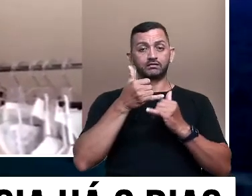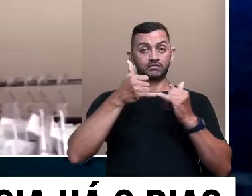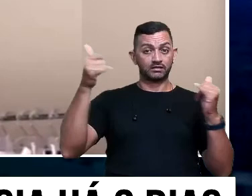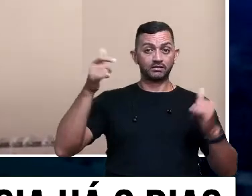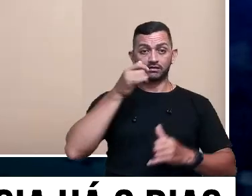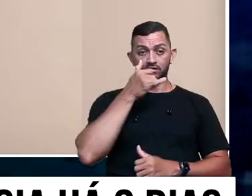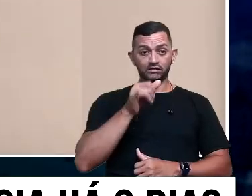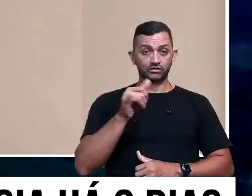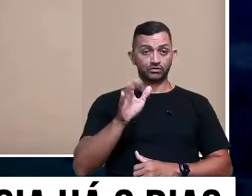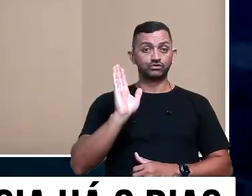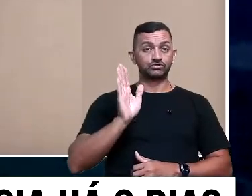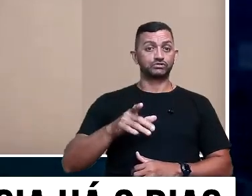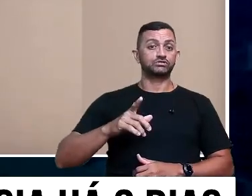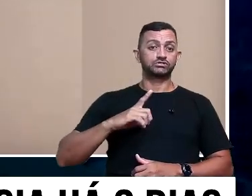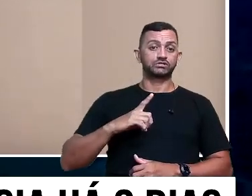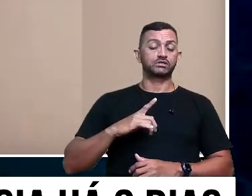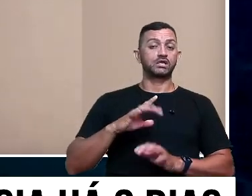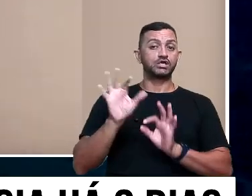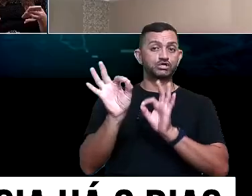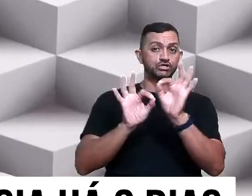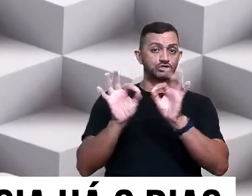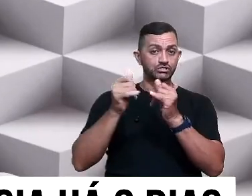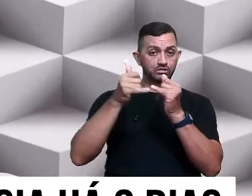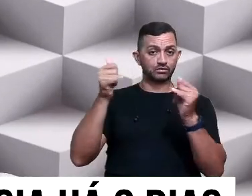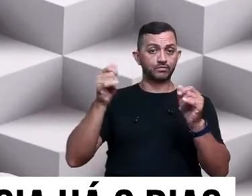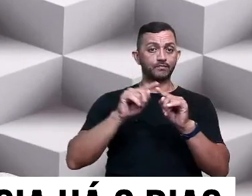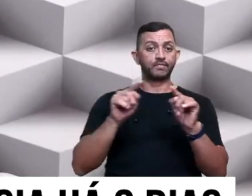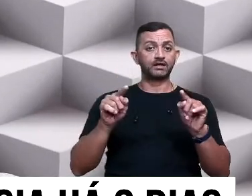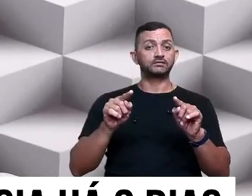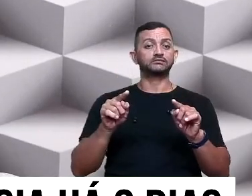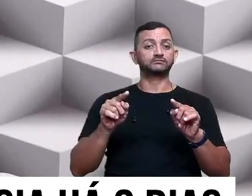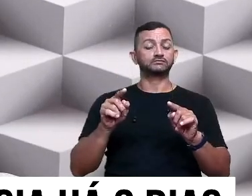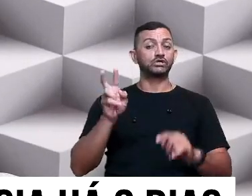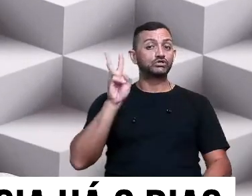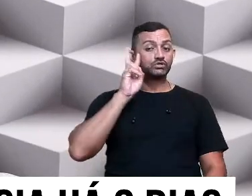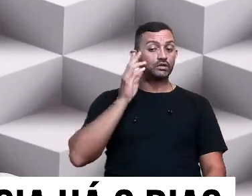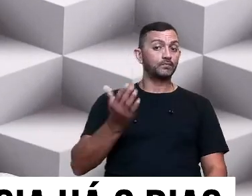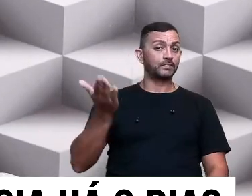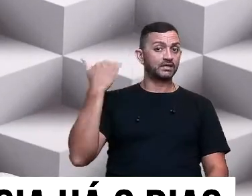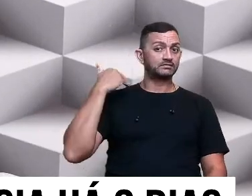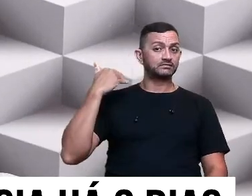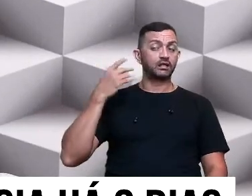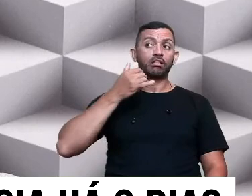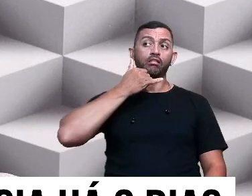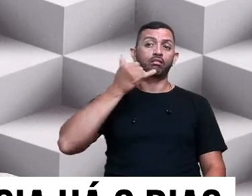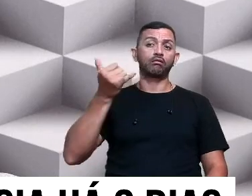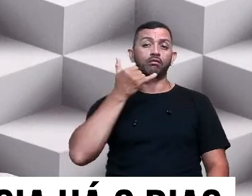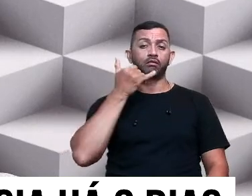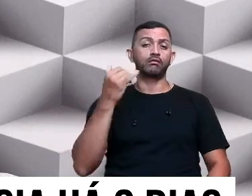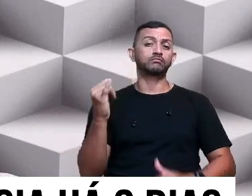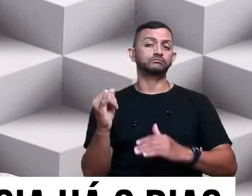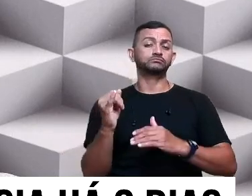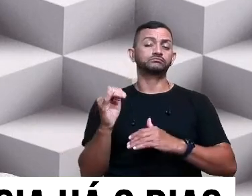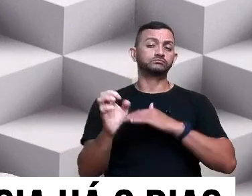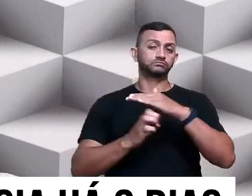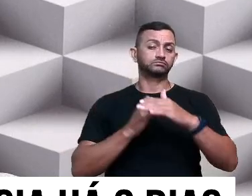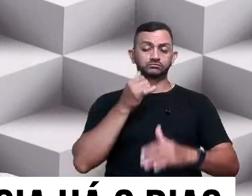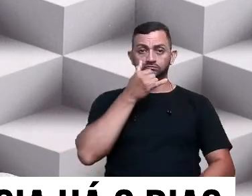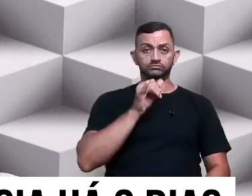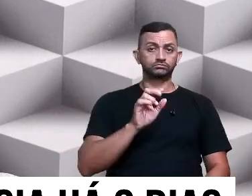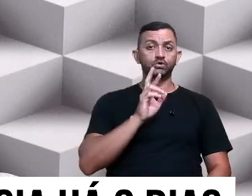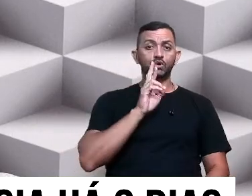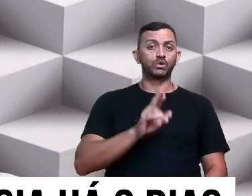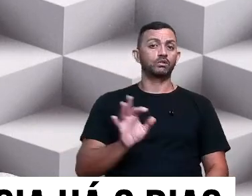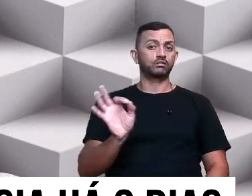fizesse a ligação da energia. Ela fez essa instalação já, mas ela disse que desde segunda-feira liga para a Equatorial e